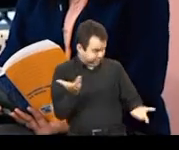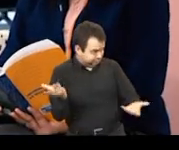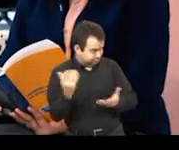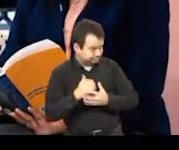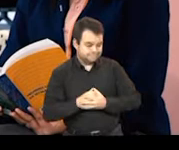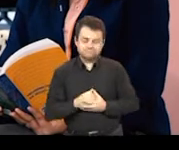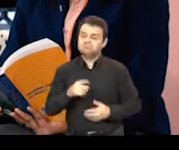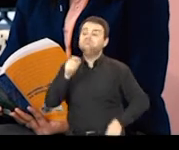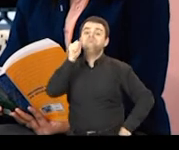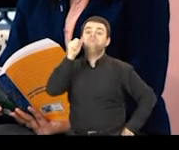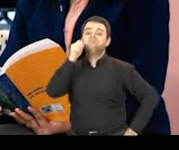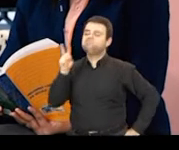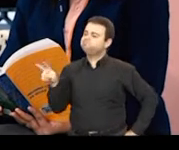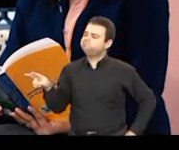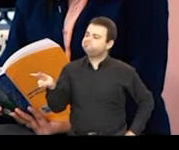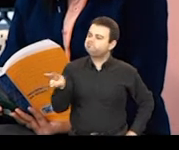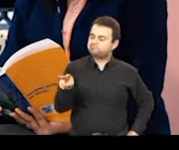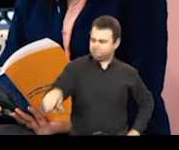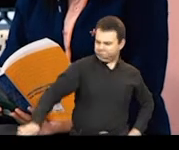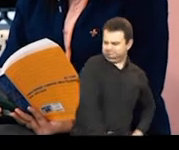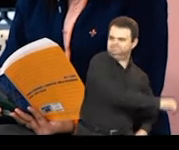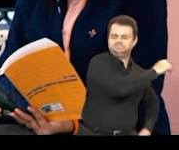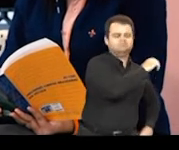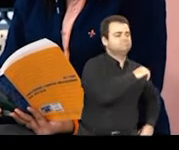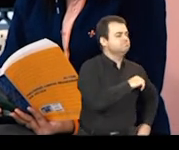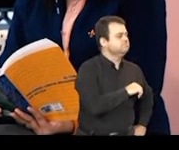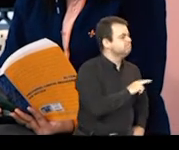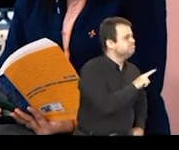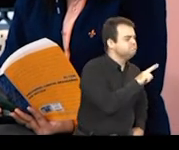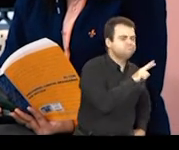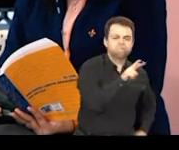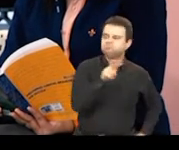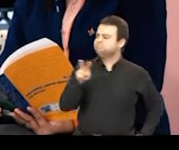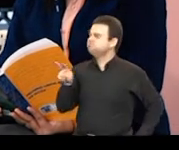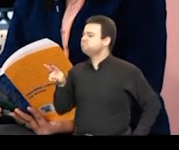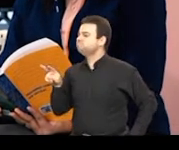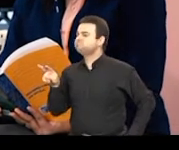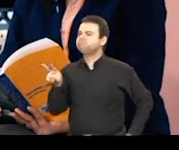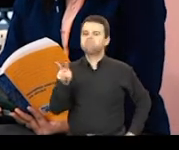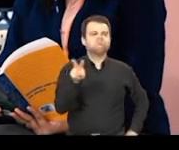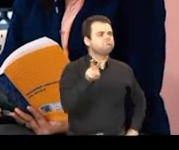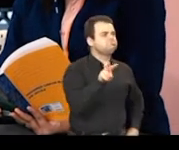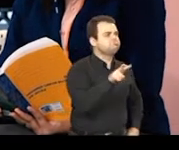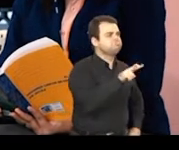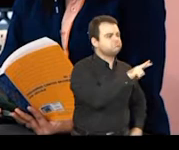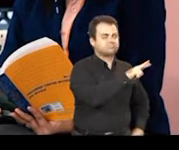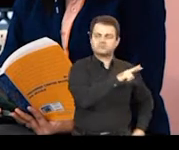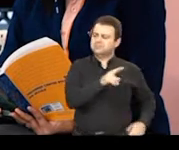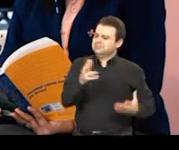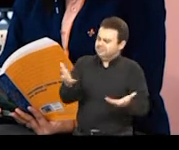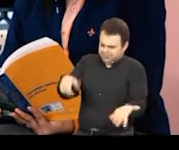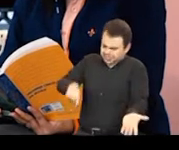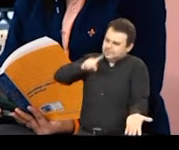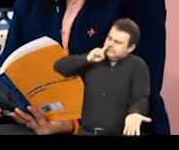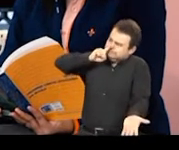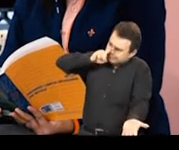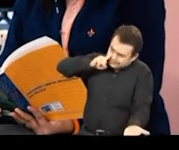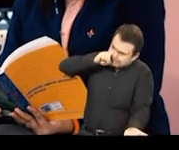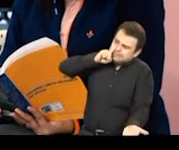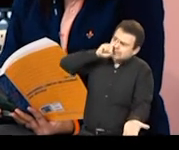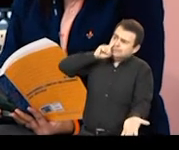olhou em redor, puxou o braço que ele apertava. Foi um risco enorme, Ricardo. Ele